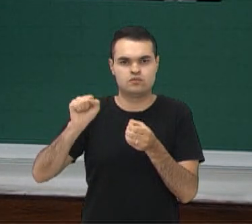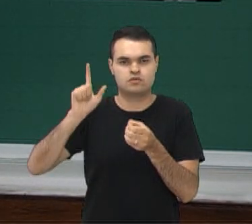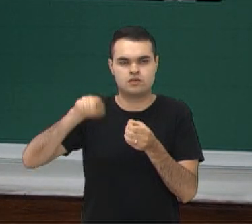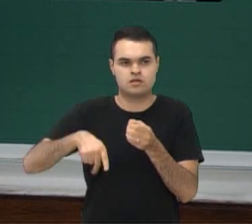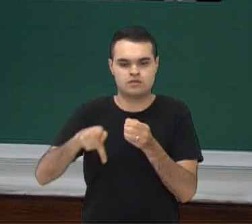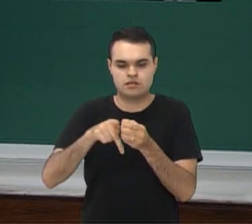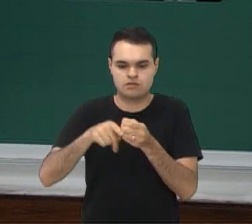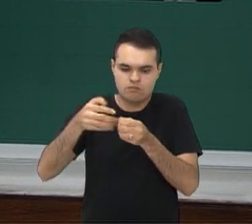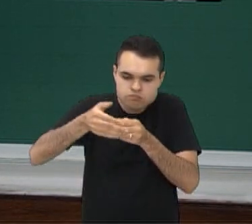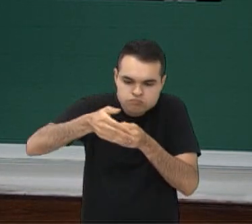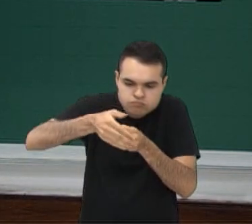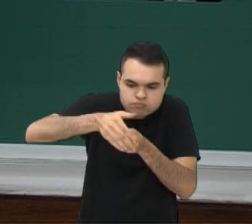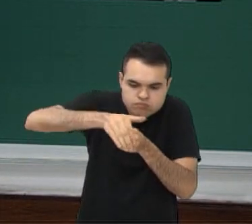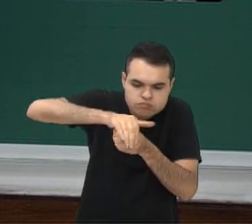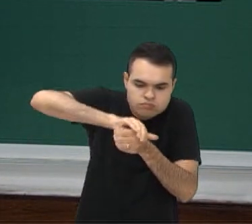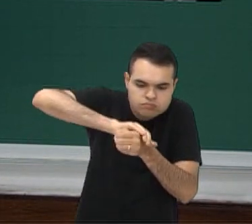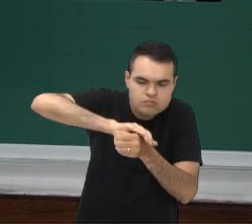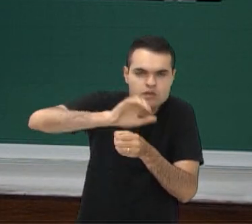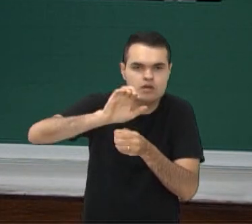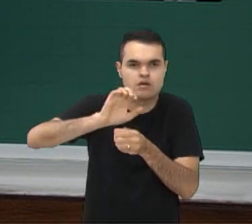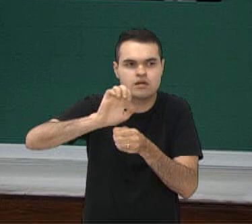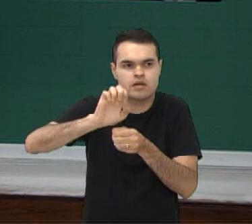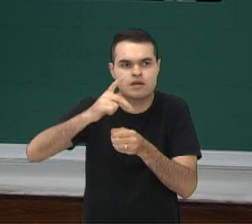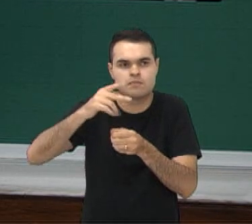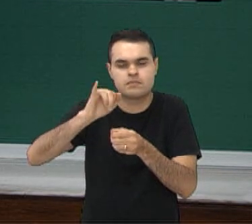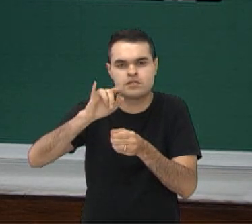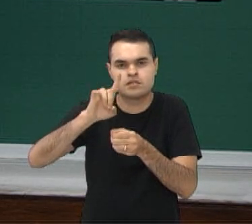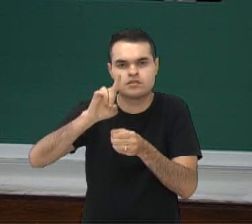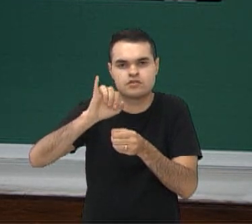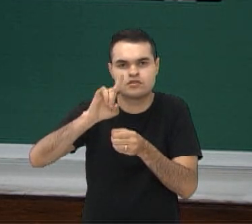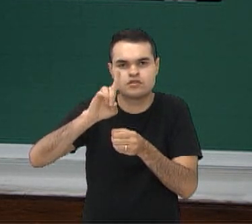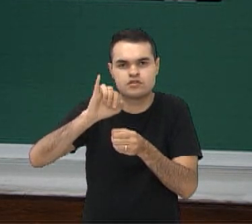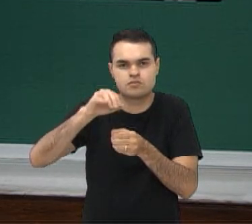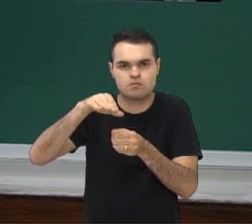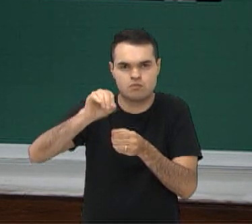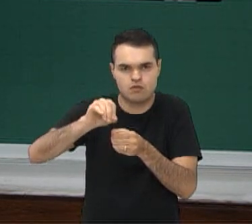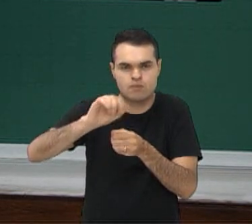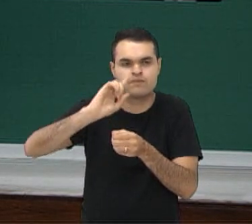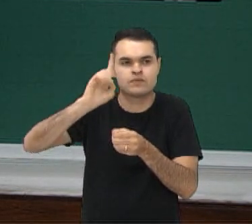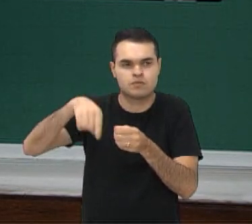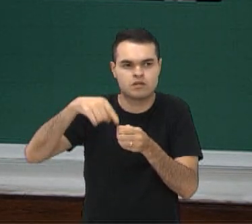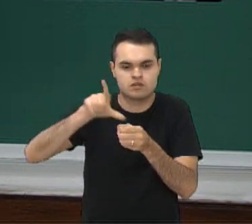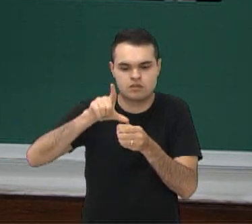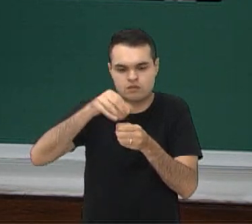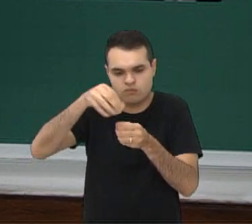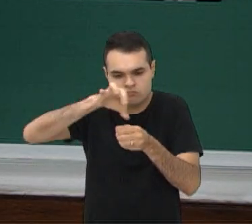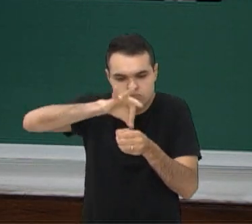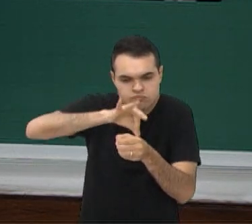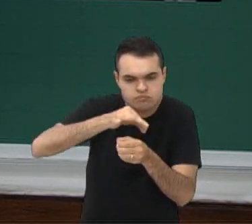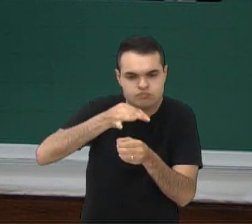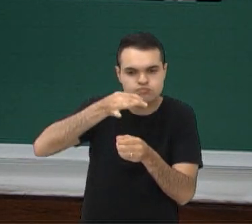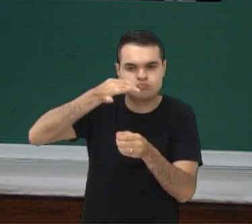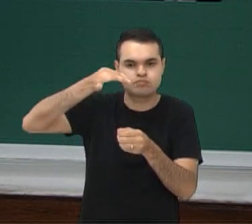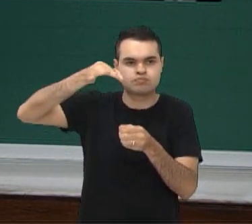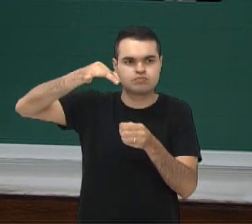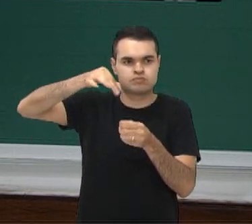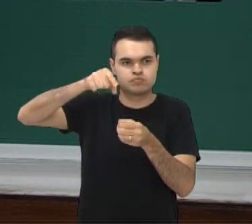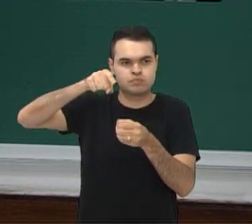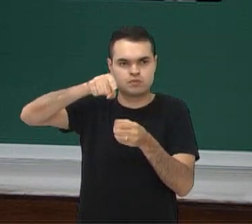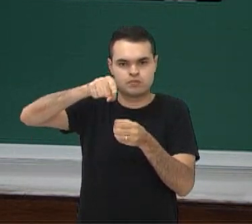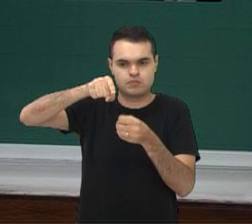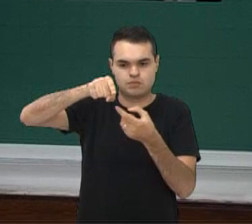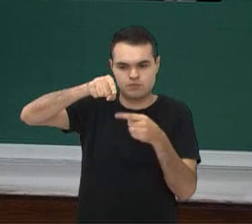é o epidídimo, a gente já vai entender para que ele vai servir. Tá? Vamos ter o canal deferente, vesícula seminal